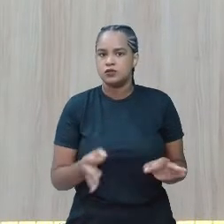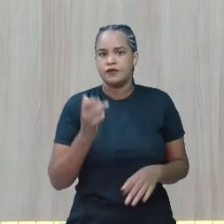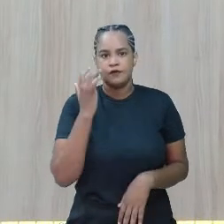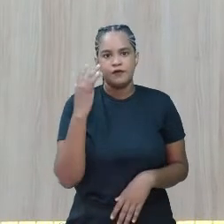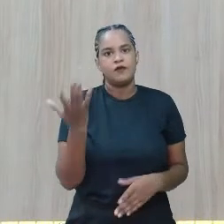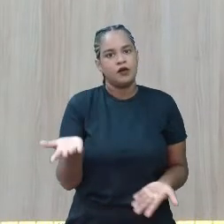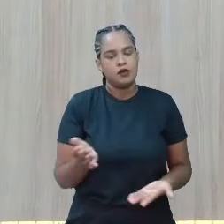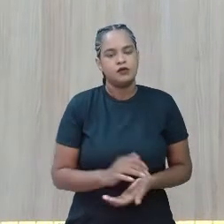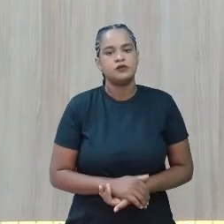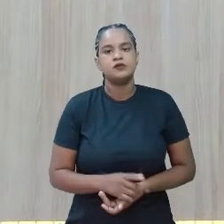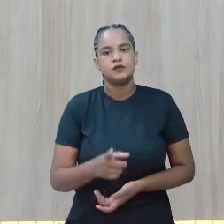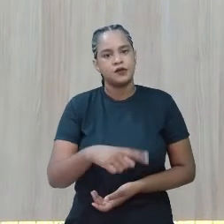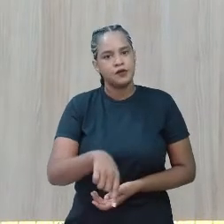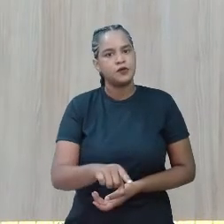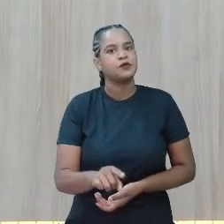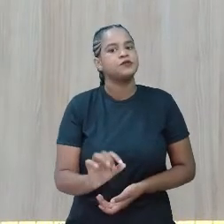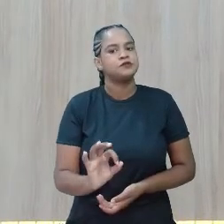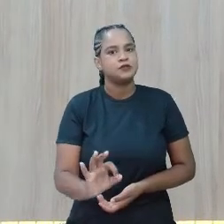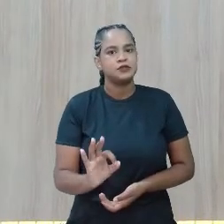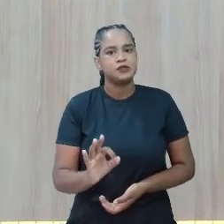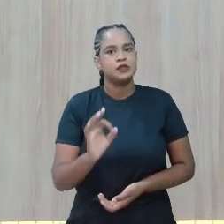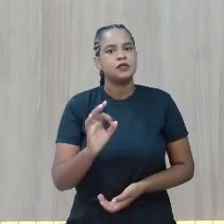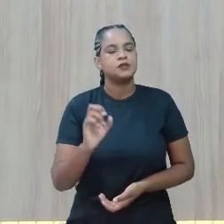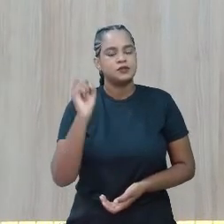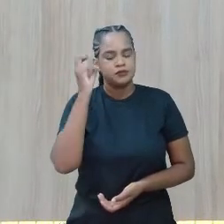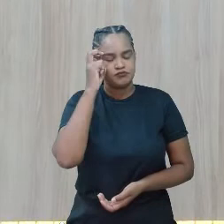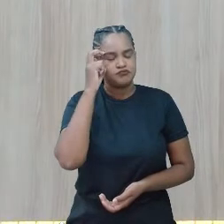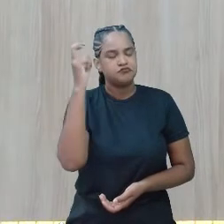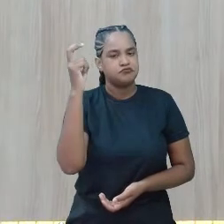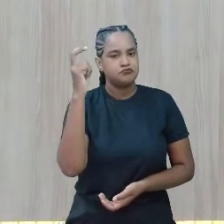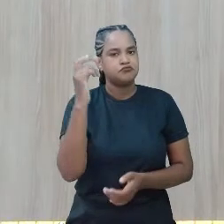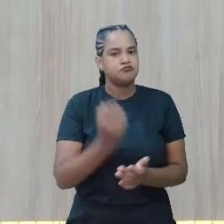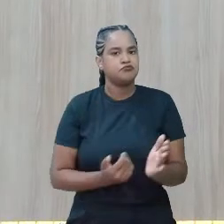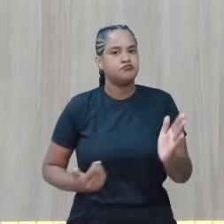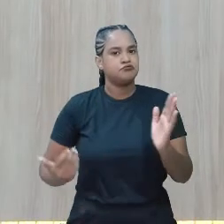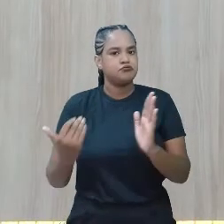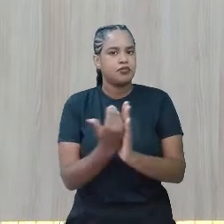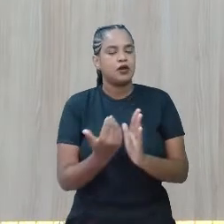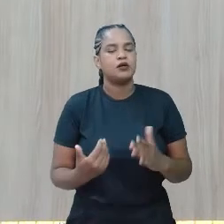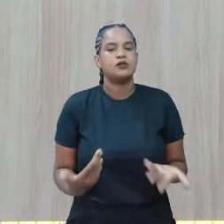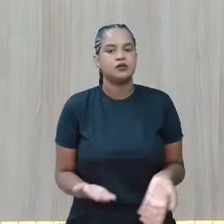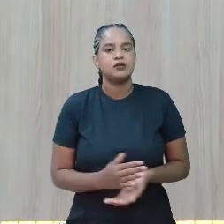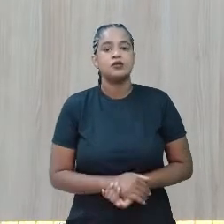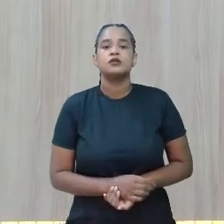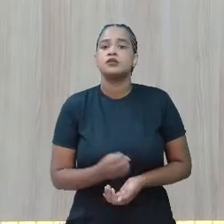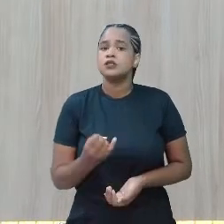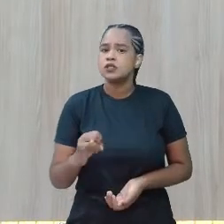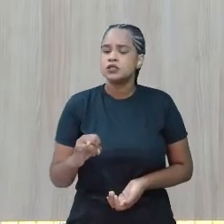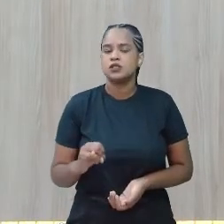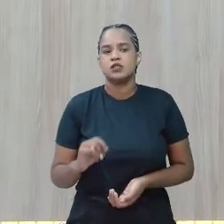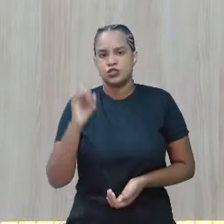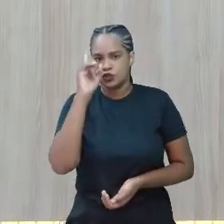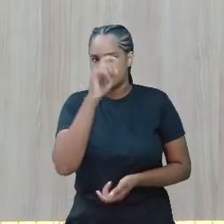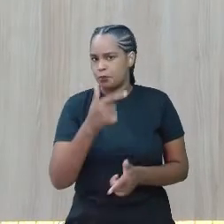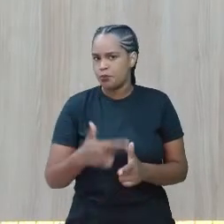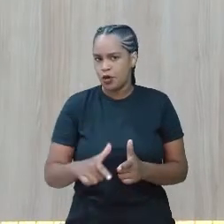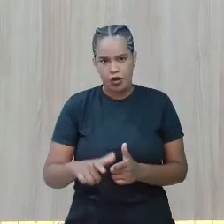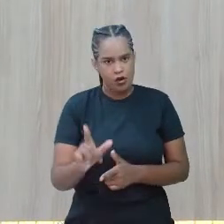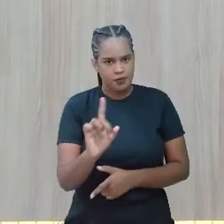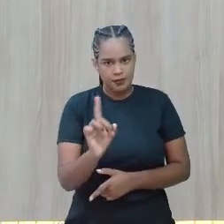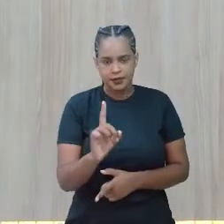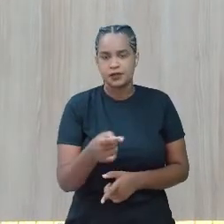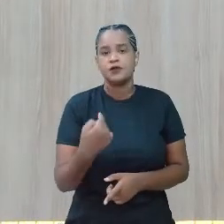porque vocês são, olha, super inteligentes. Então, se você tem dificuldade também, não tem